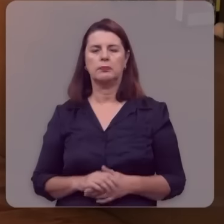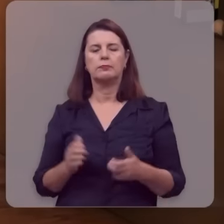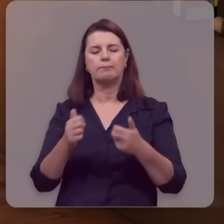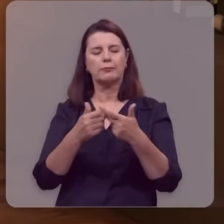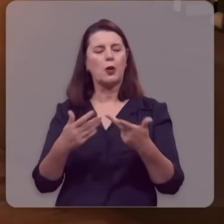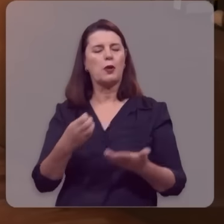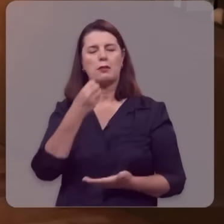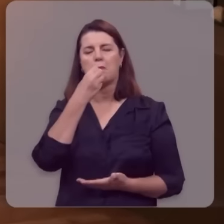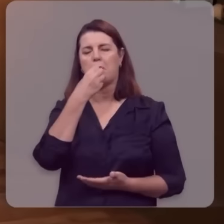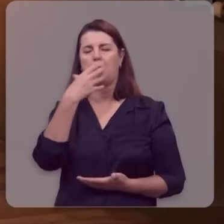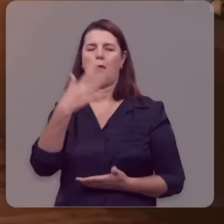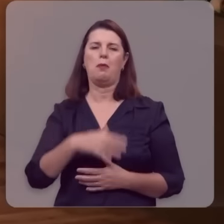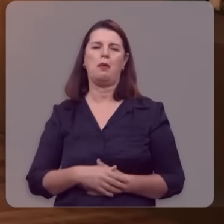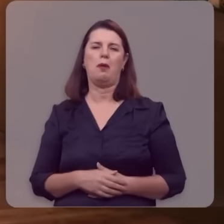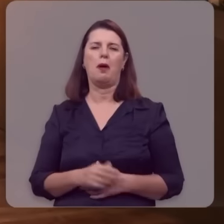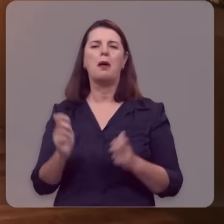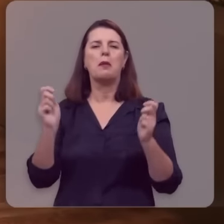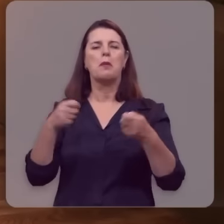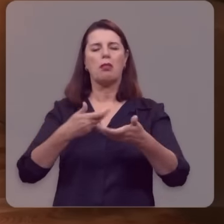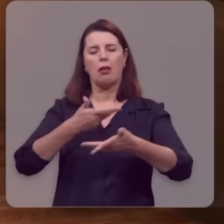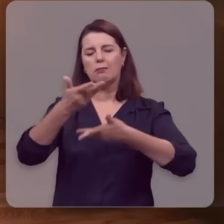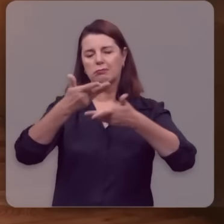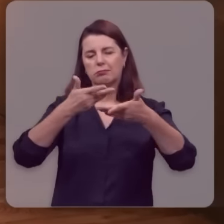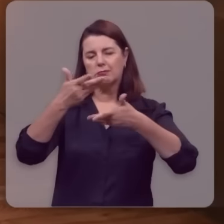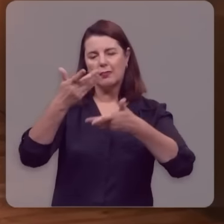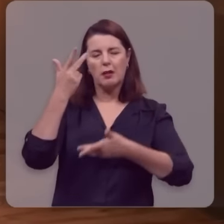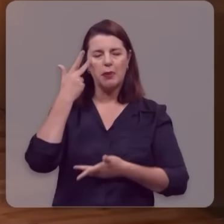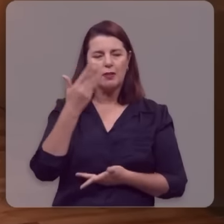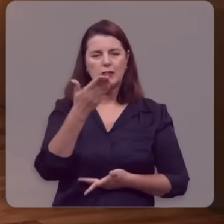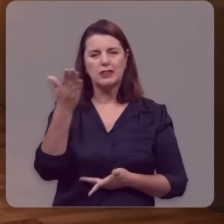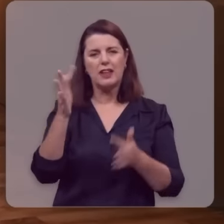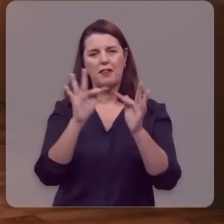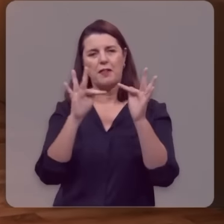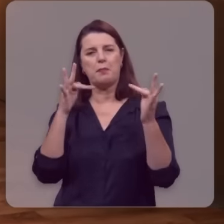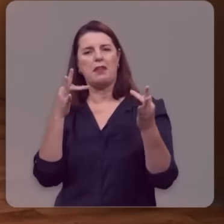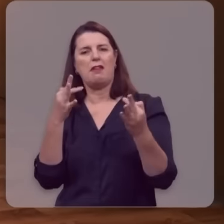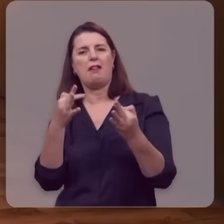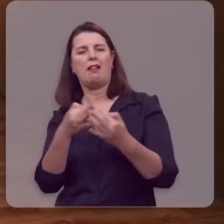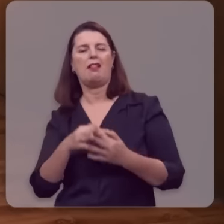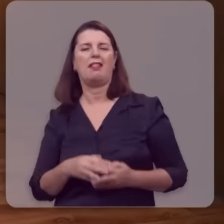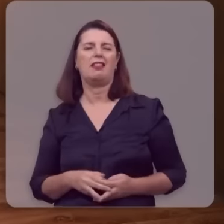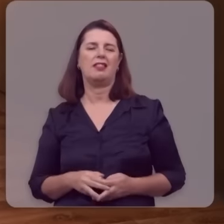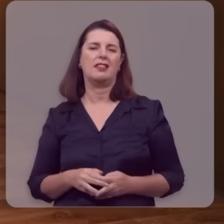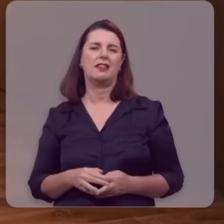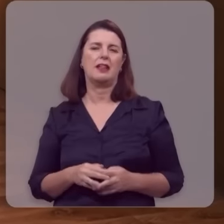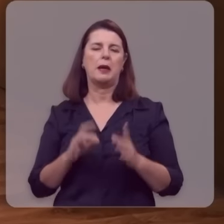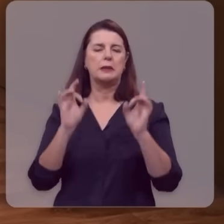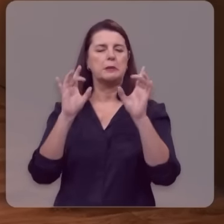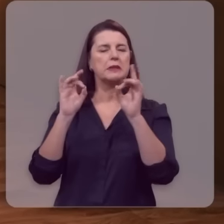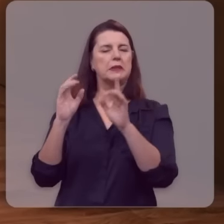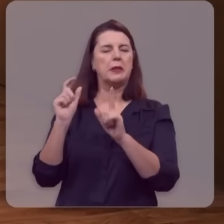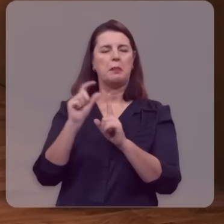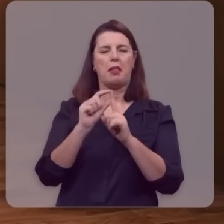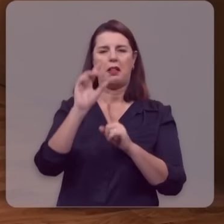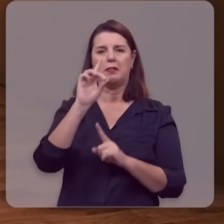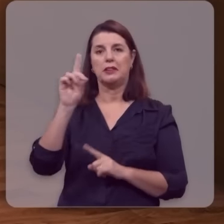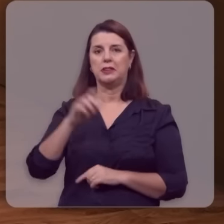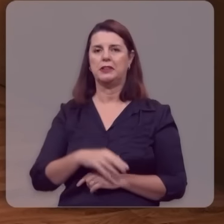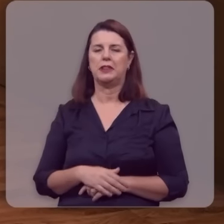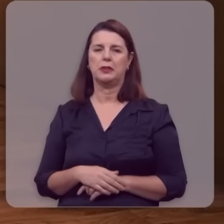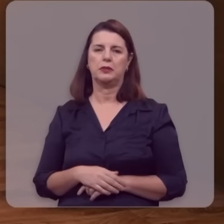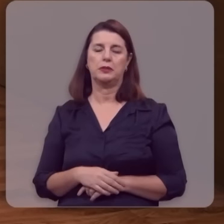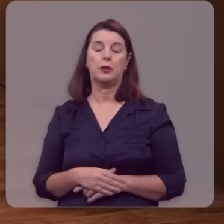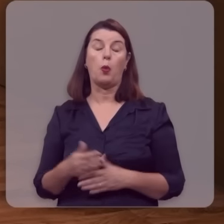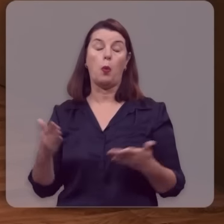que coisa boa é poder repartir com você e com a sua família a Preciosa palavra de Deus e